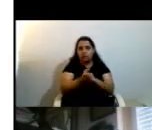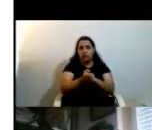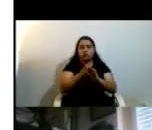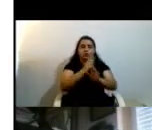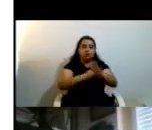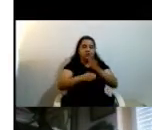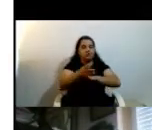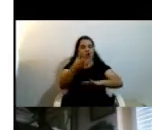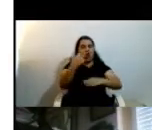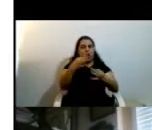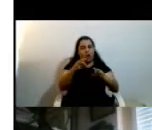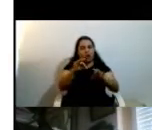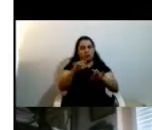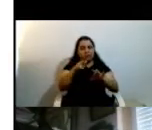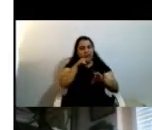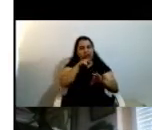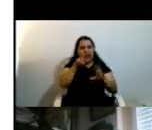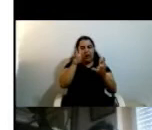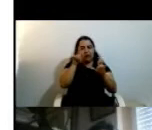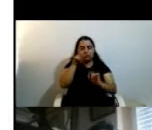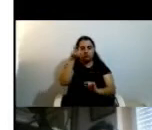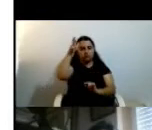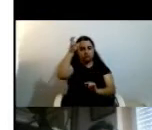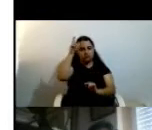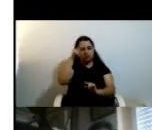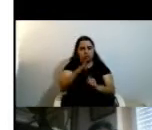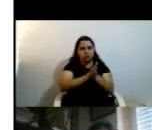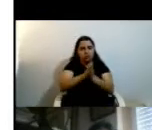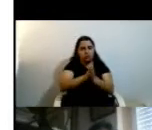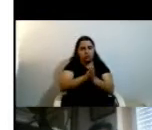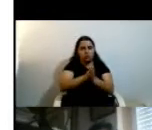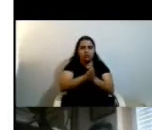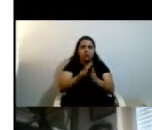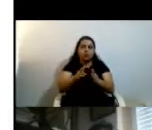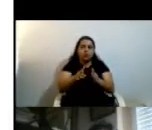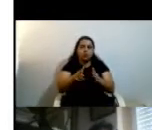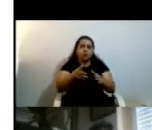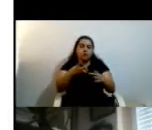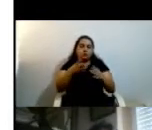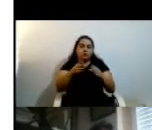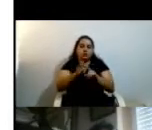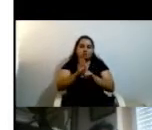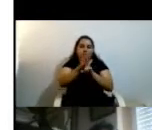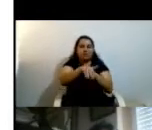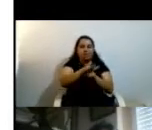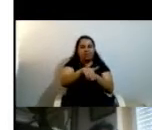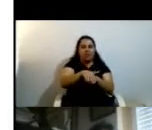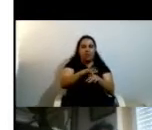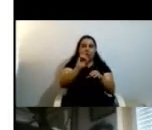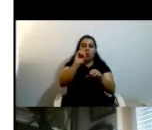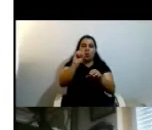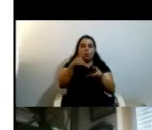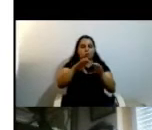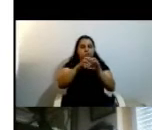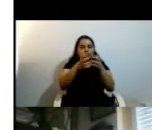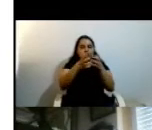utilizado, são encaminhadas para percursos formativos de baixa qualidade ou de segregação. Muitas vezes, os centros de atividades